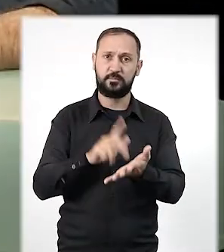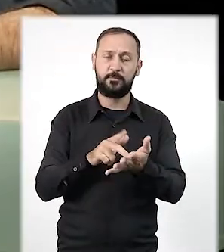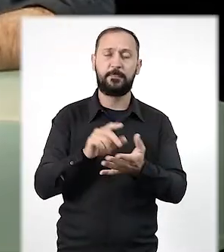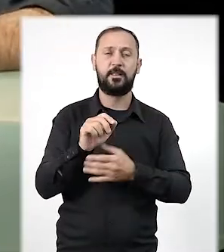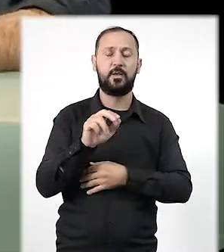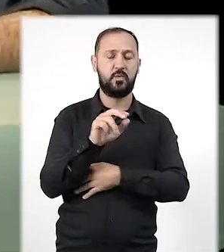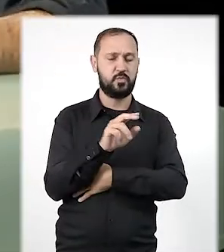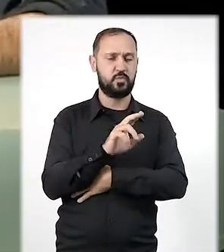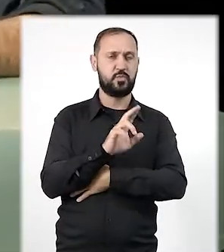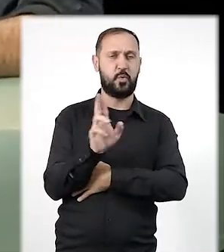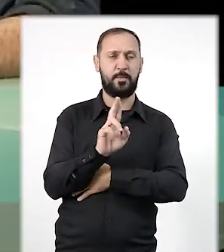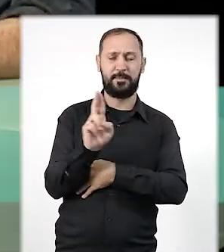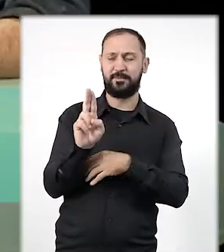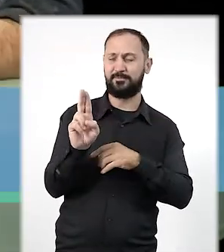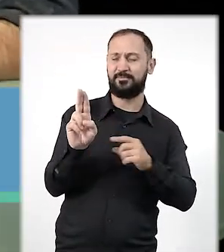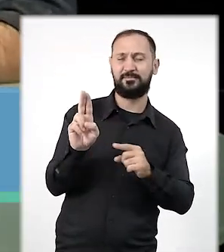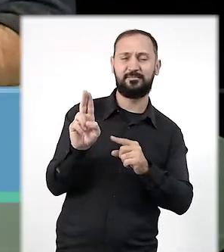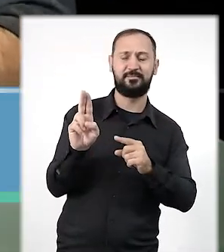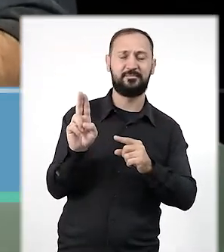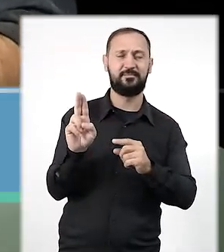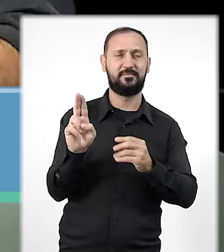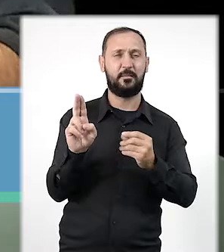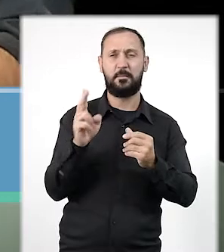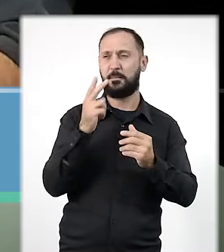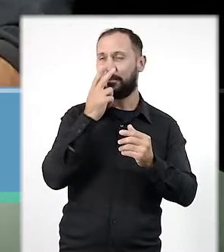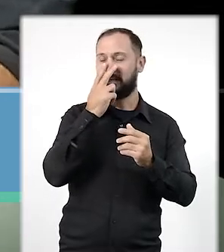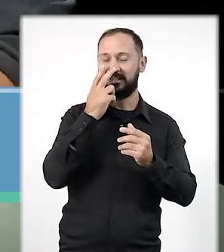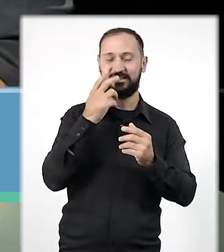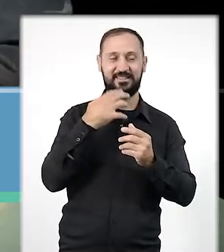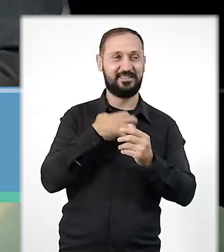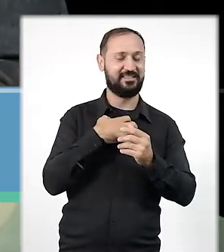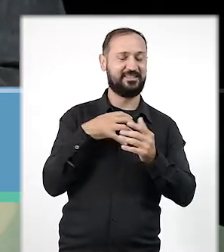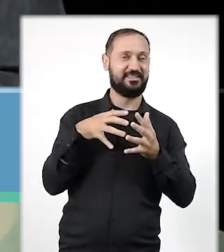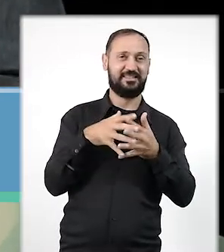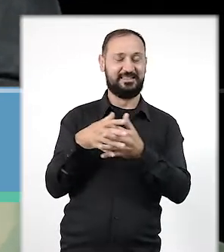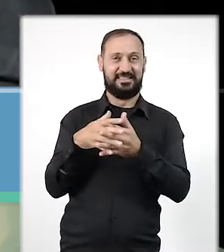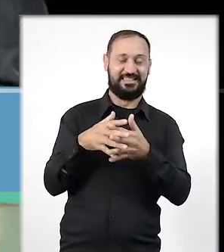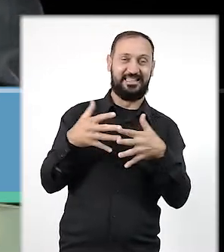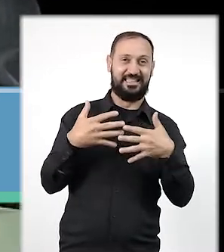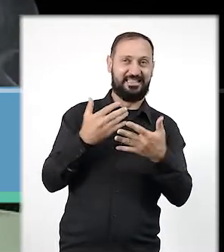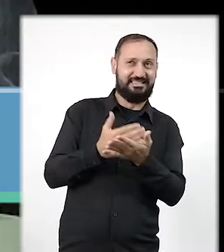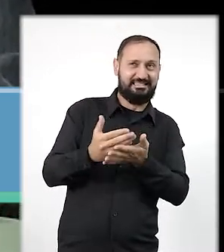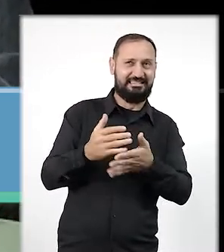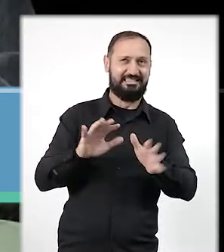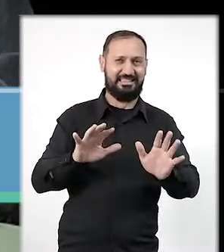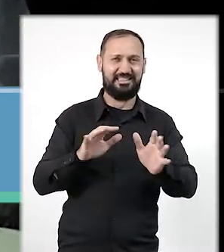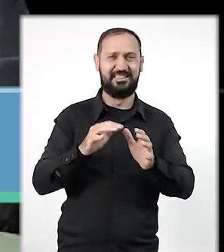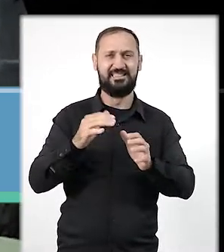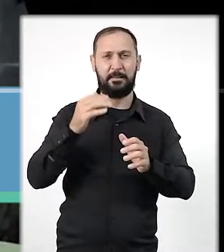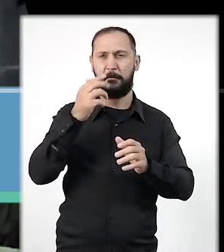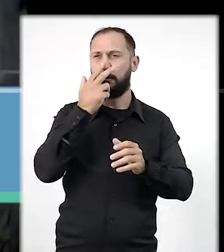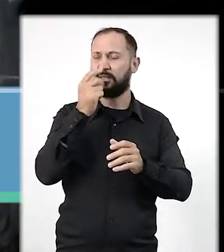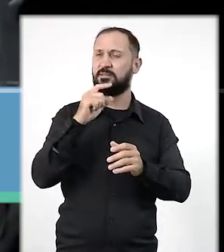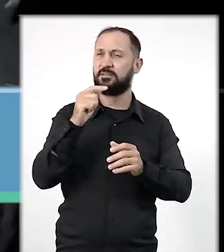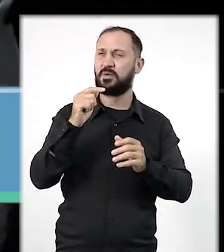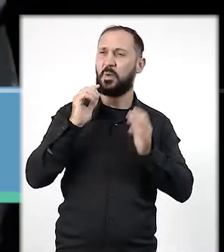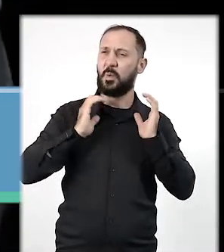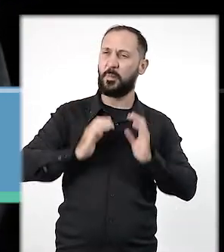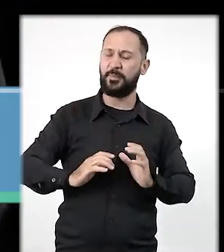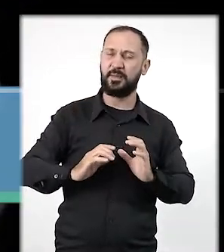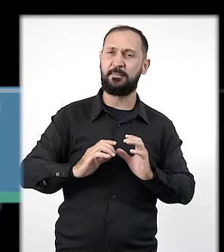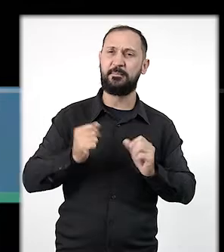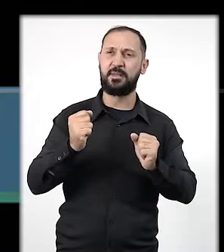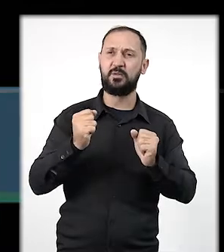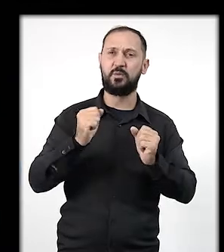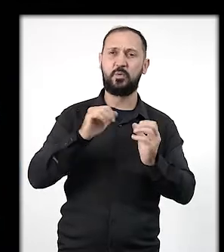Realmente, a nomenclatura, ela deixa a gente um pouco confuso de princípio, né? A gente entende que não existe um